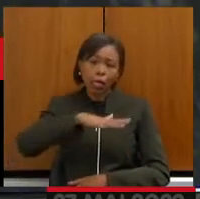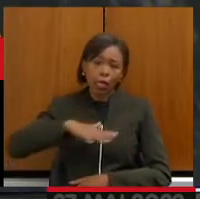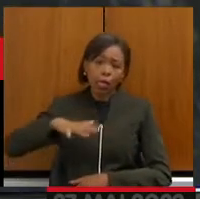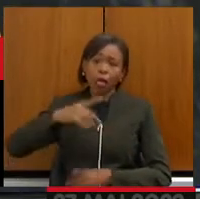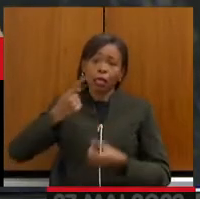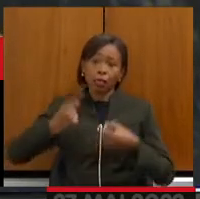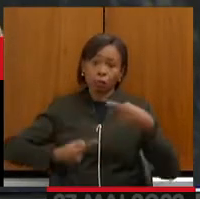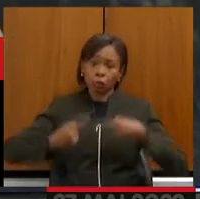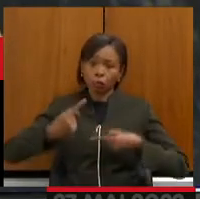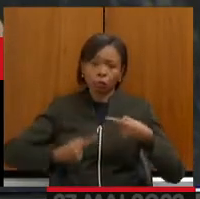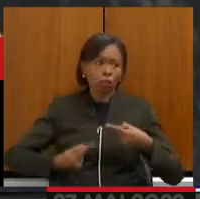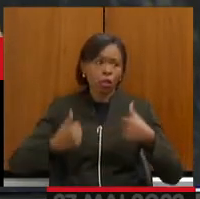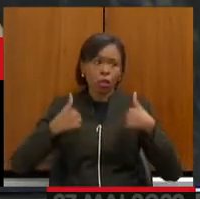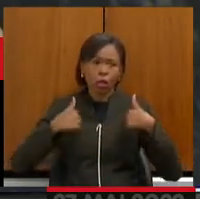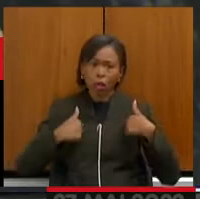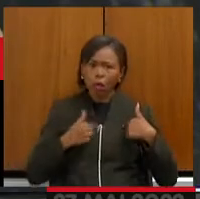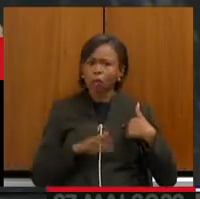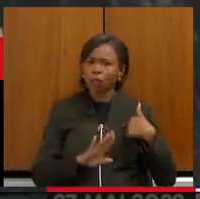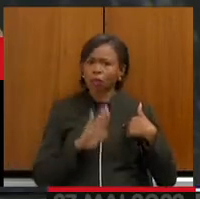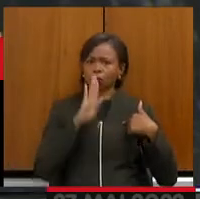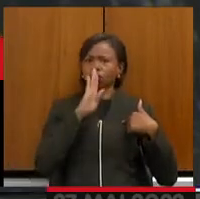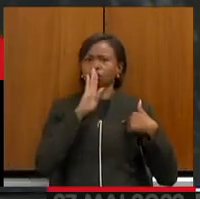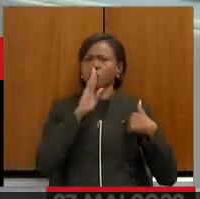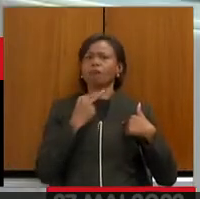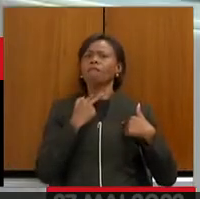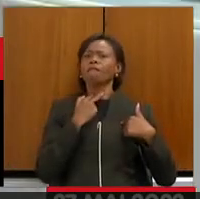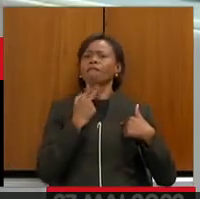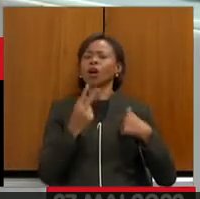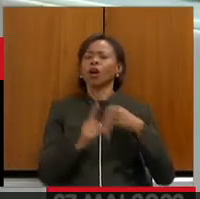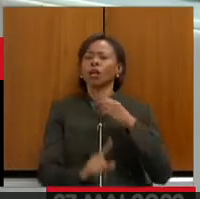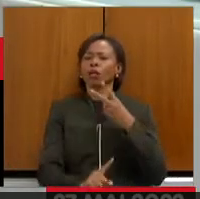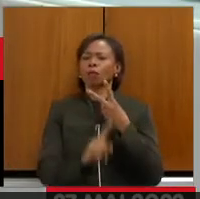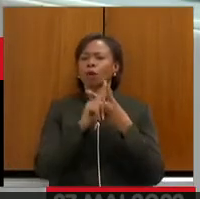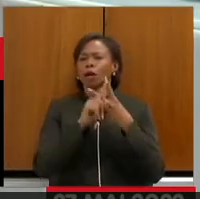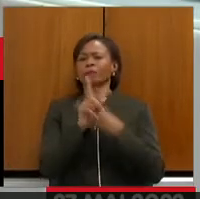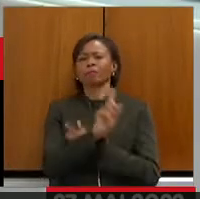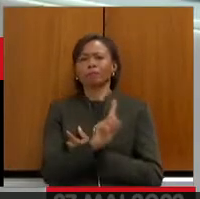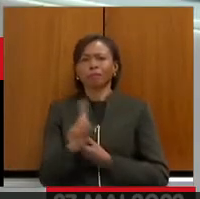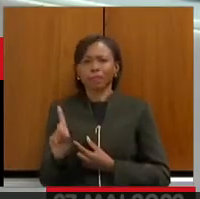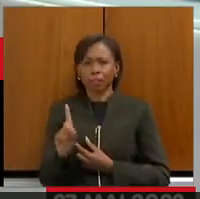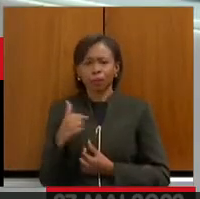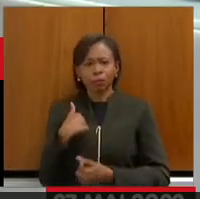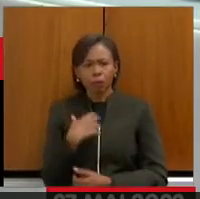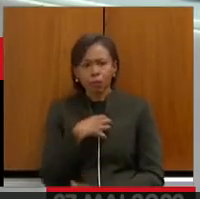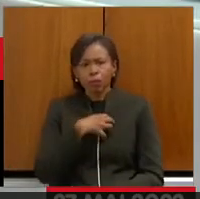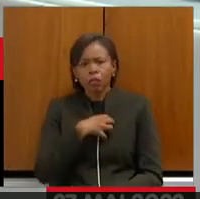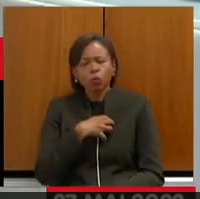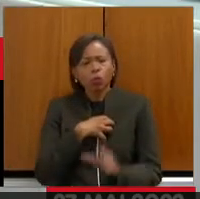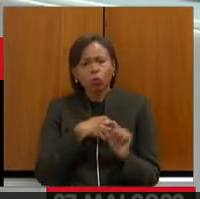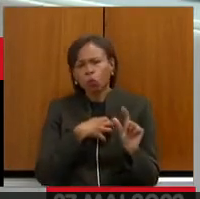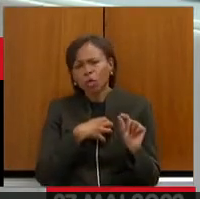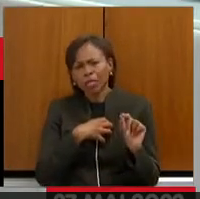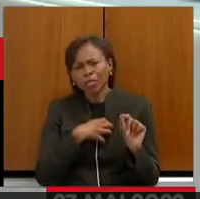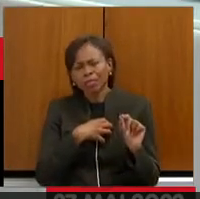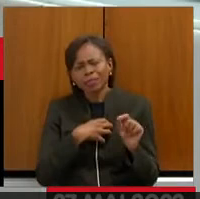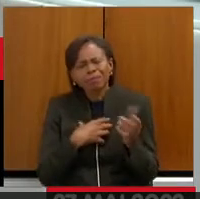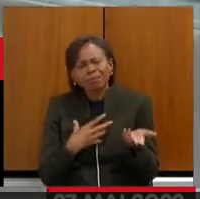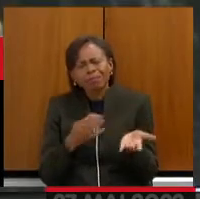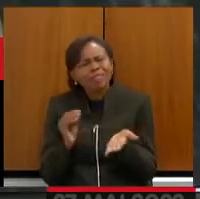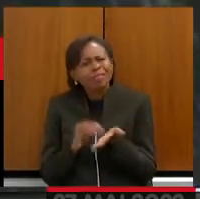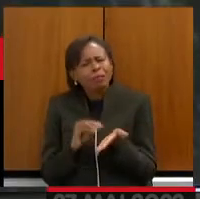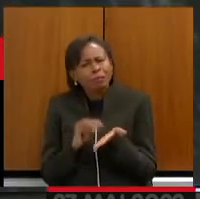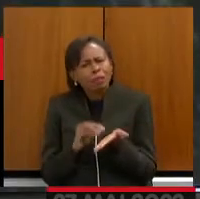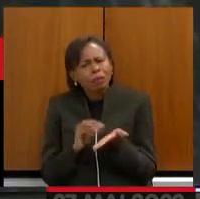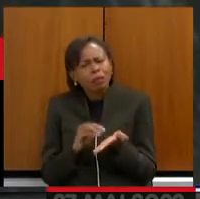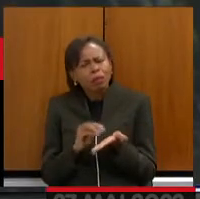poderia deixar a minha voz Cala a senhora deputada sabe o que que eu senti aqui Eu senti falta